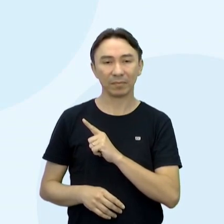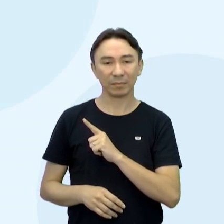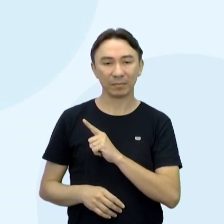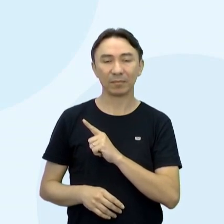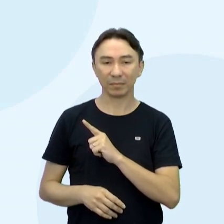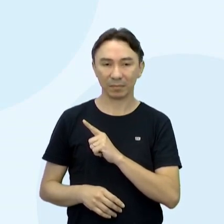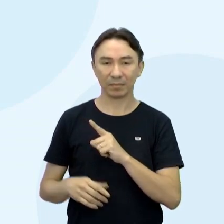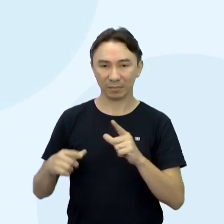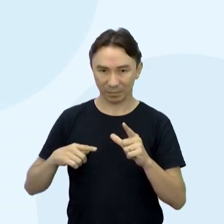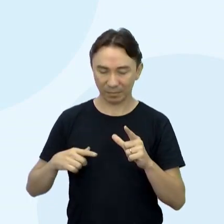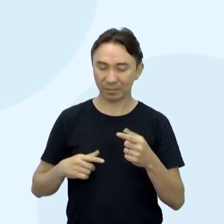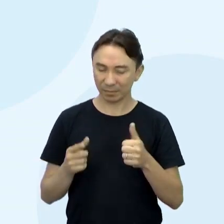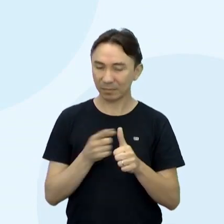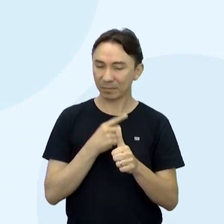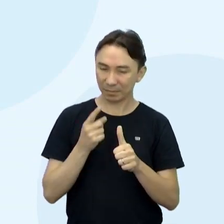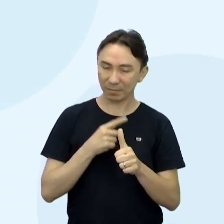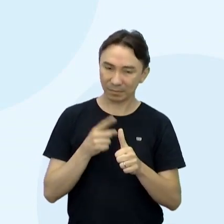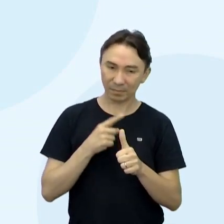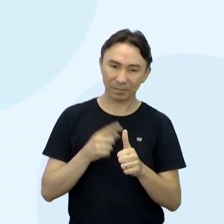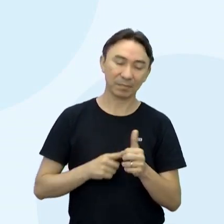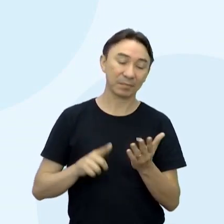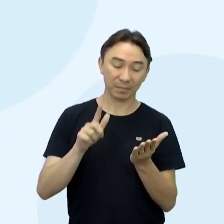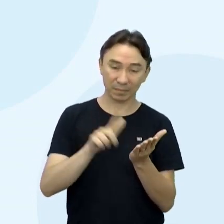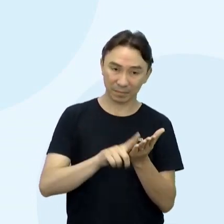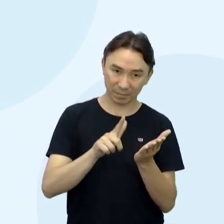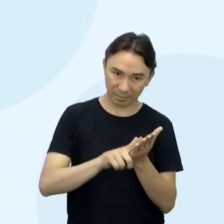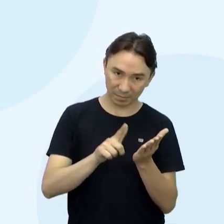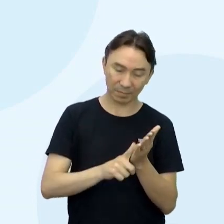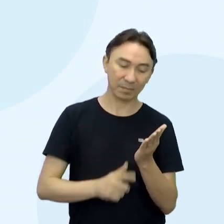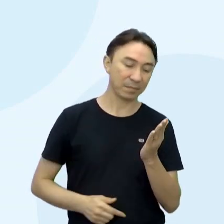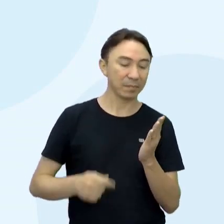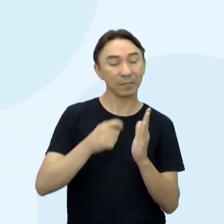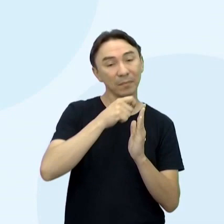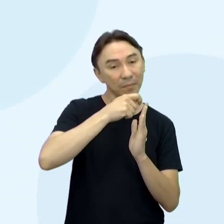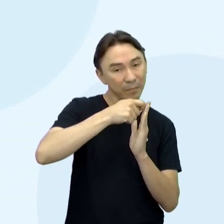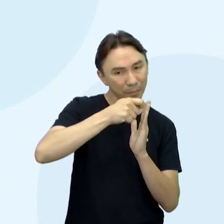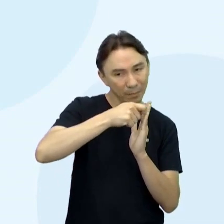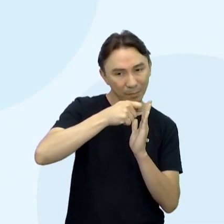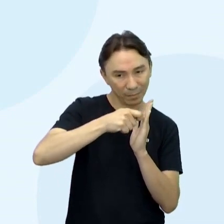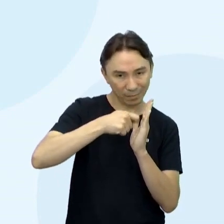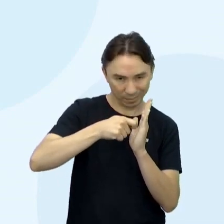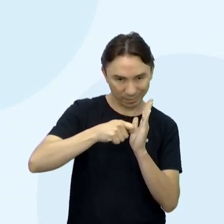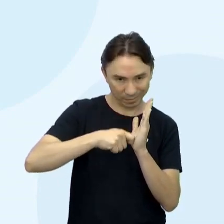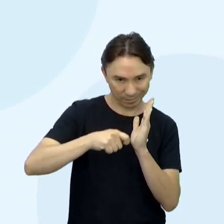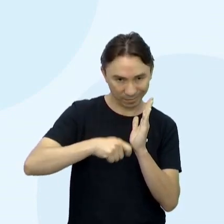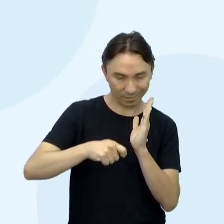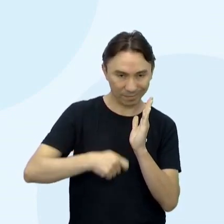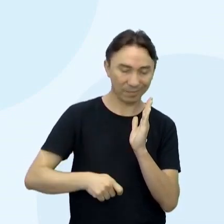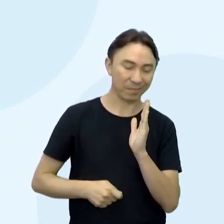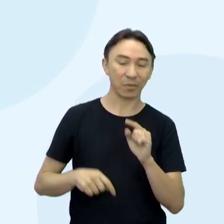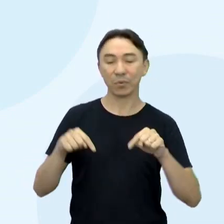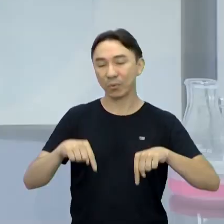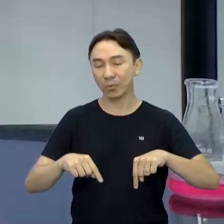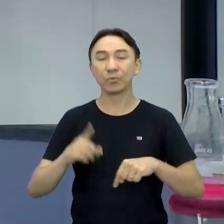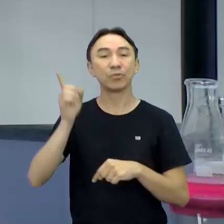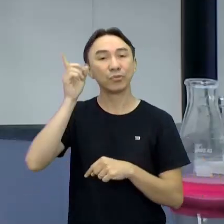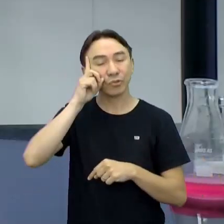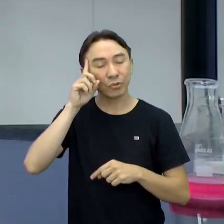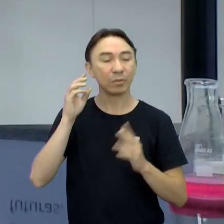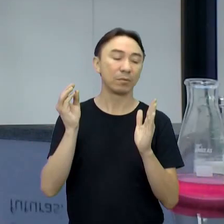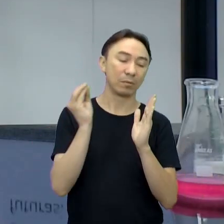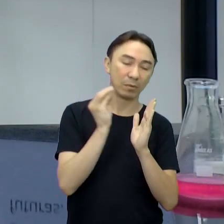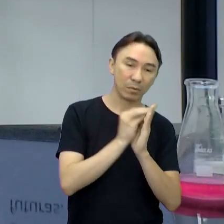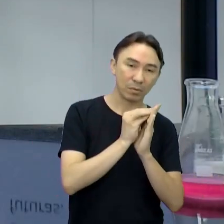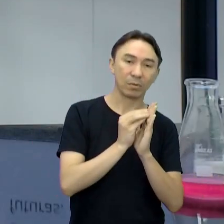o diário de bordo, tá? Então prepare seu diário de bordo, né? Coloque a data da reunião,